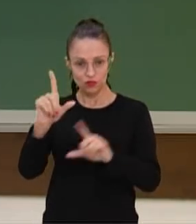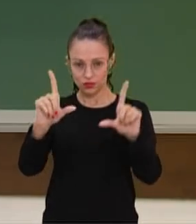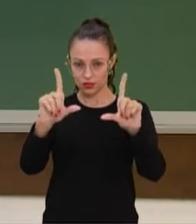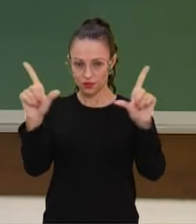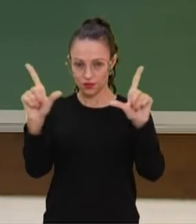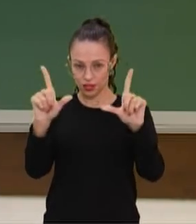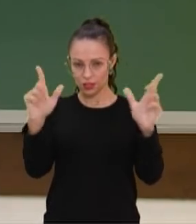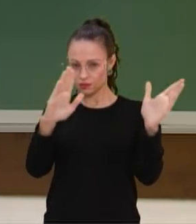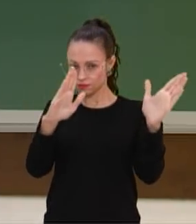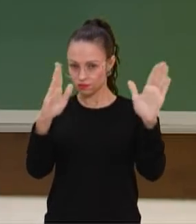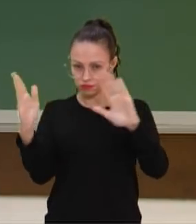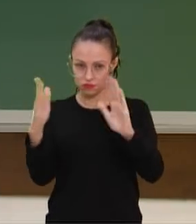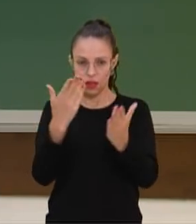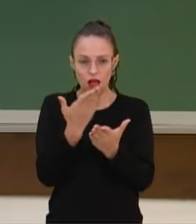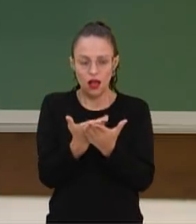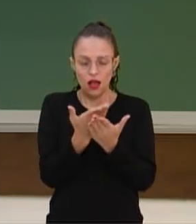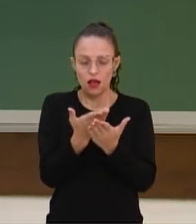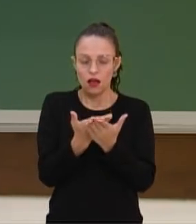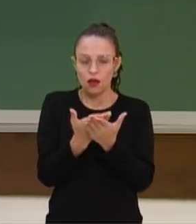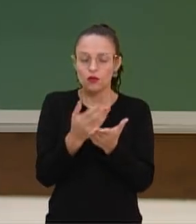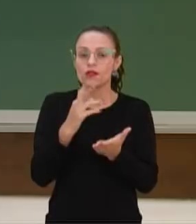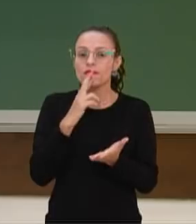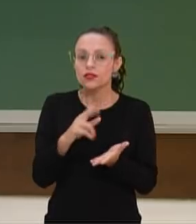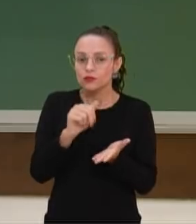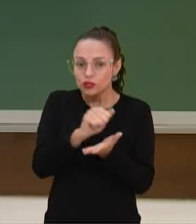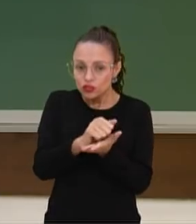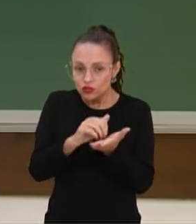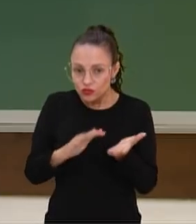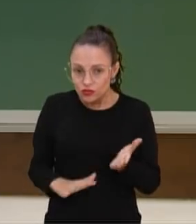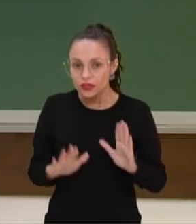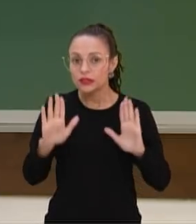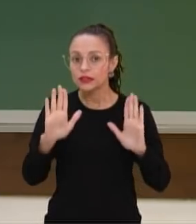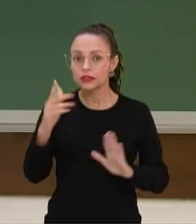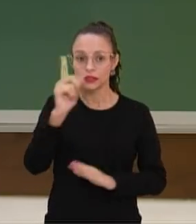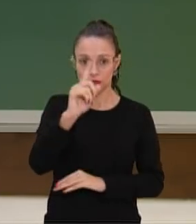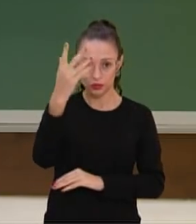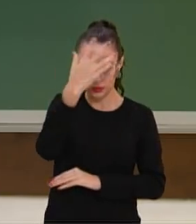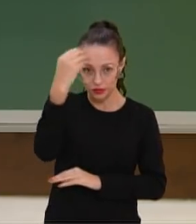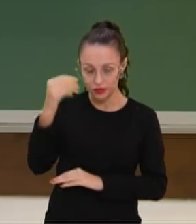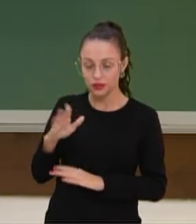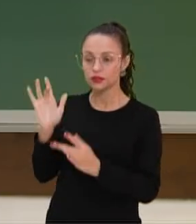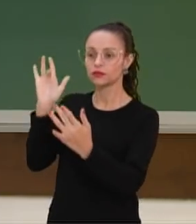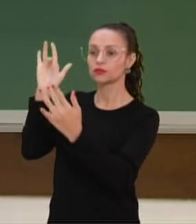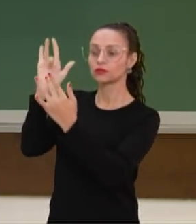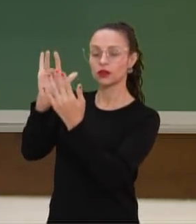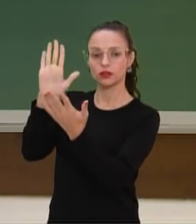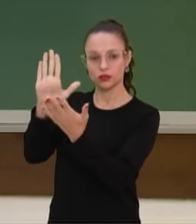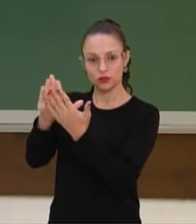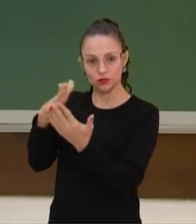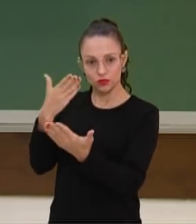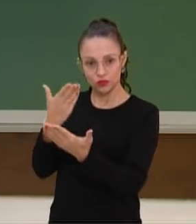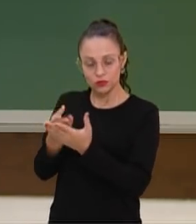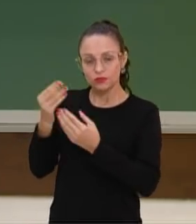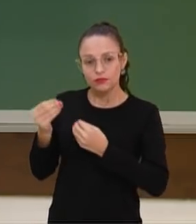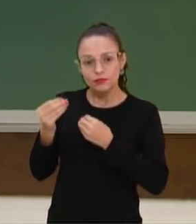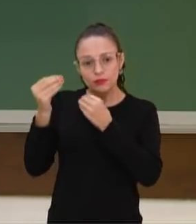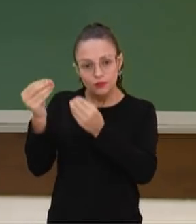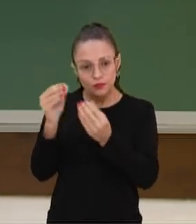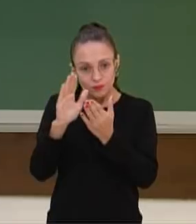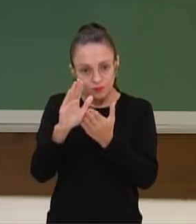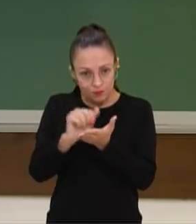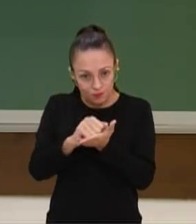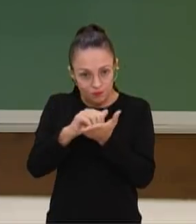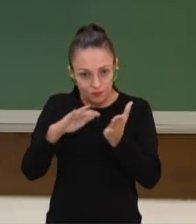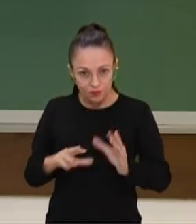TV aberta e assistindo e resolvendo as atividades aqui com a gente, não esquece de entrar em contato com a sua escola para entregar as atividades,